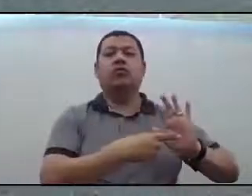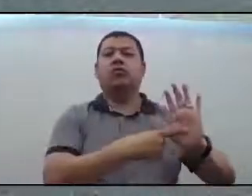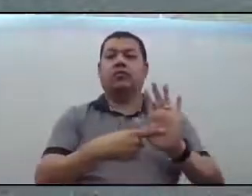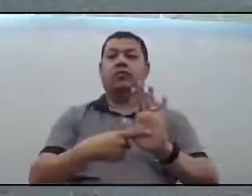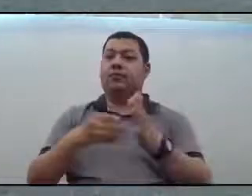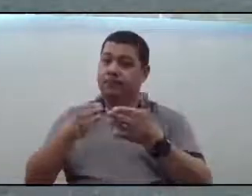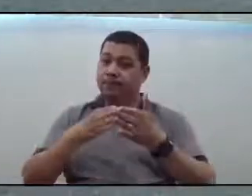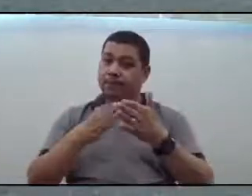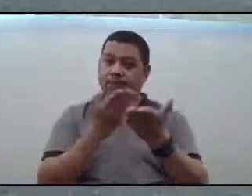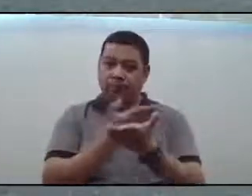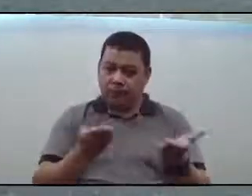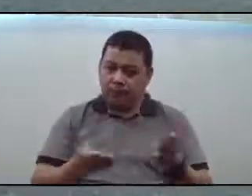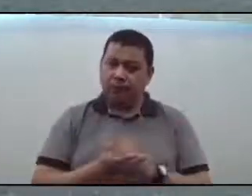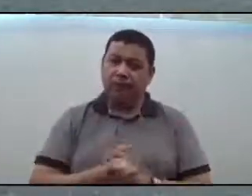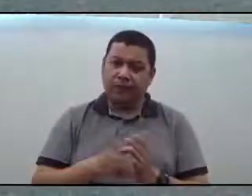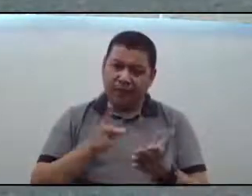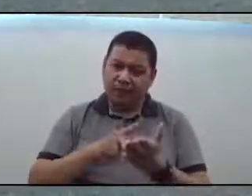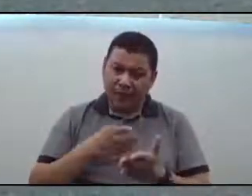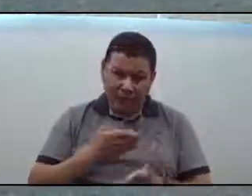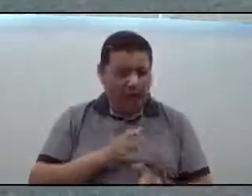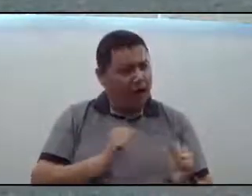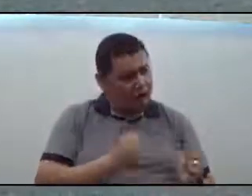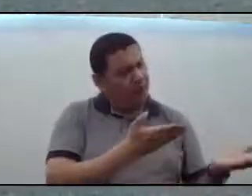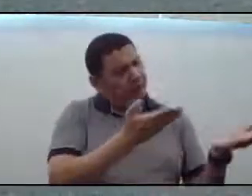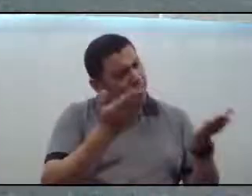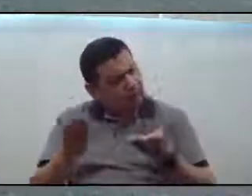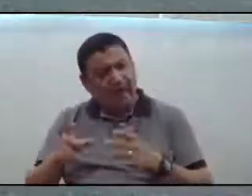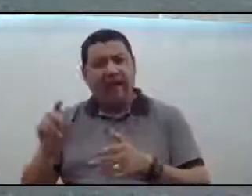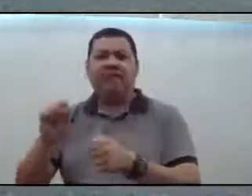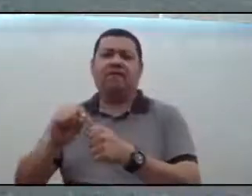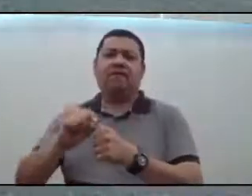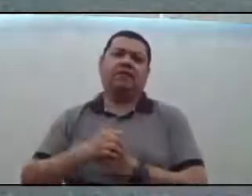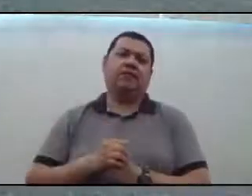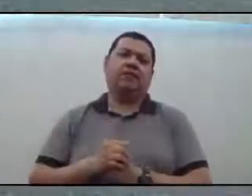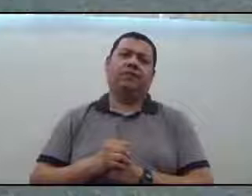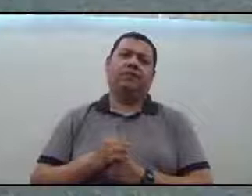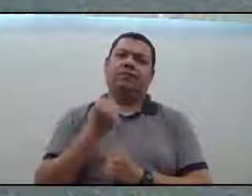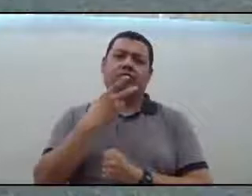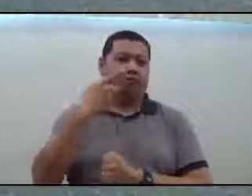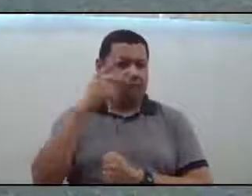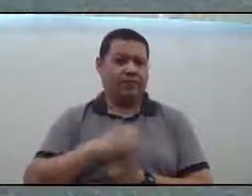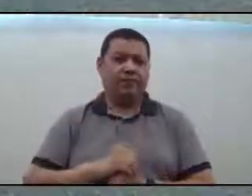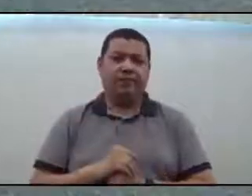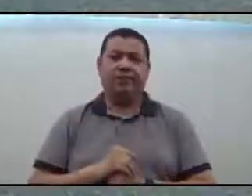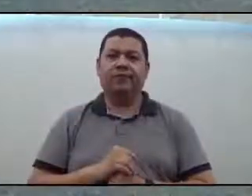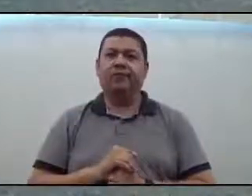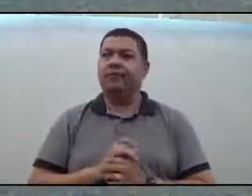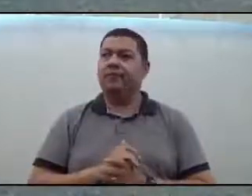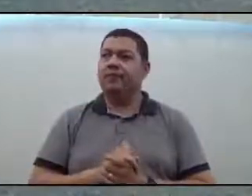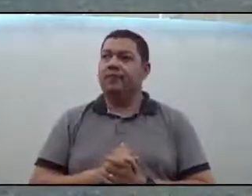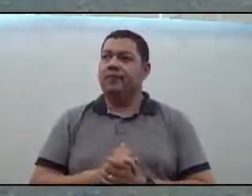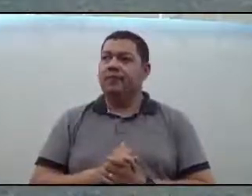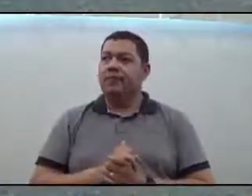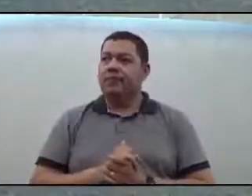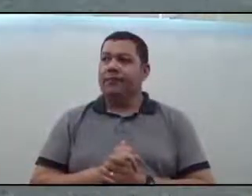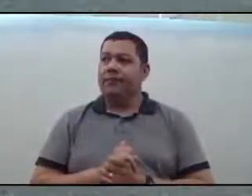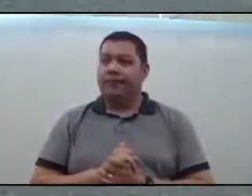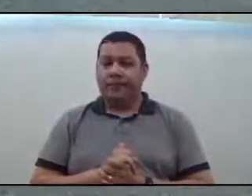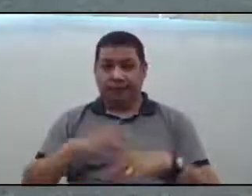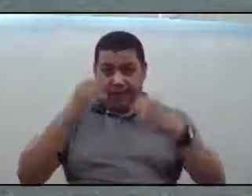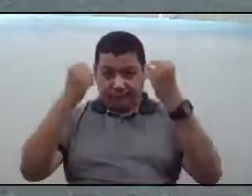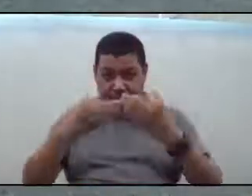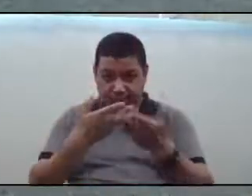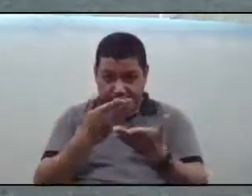pedindo a vocês que realmente façam algo acontecer de bom. E dizer à população